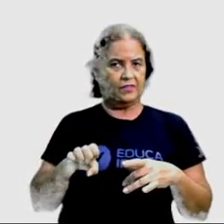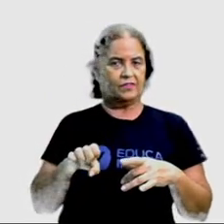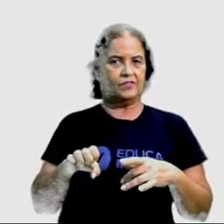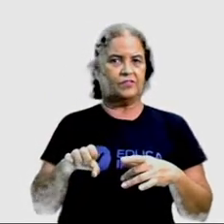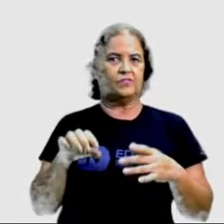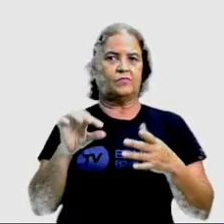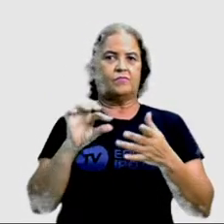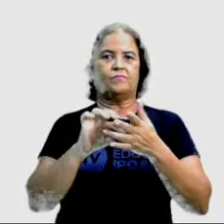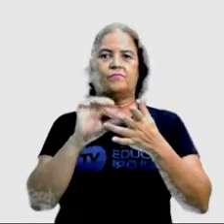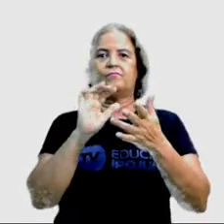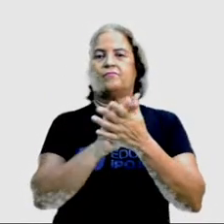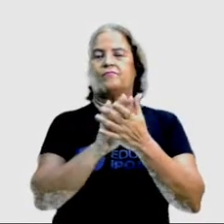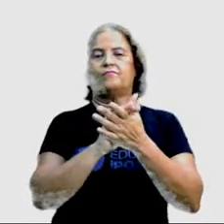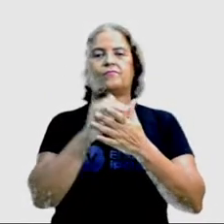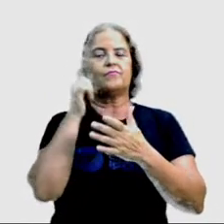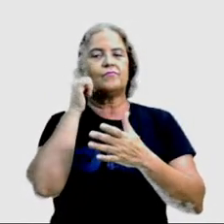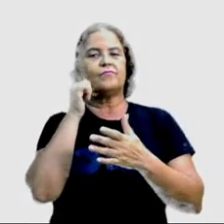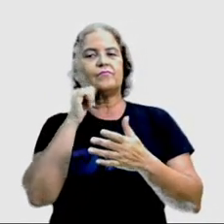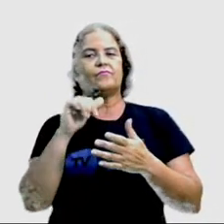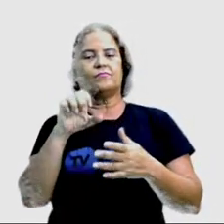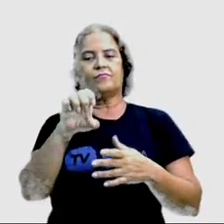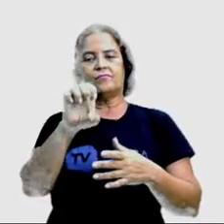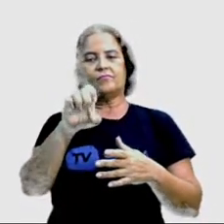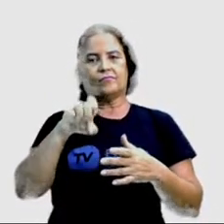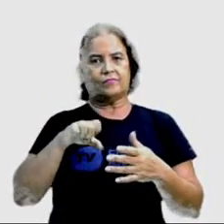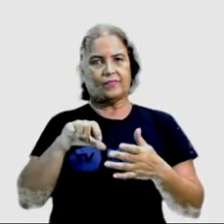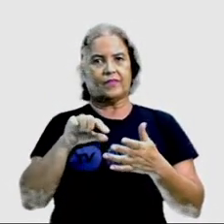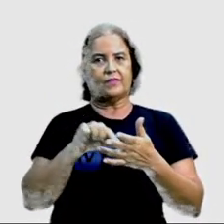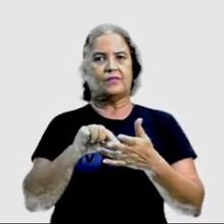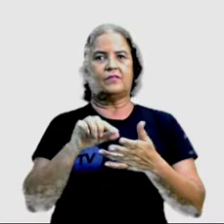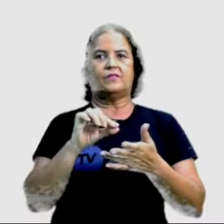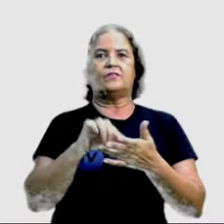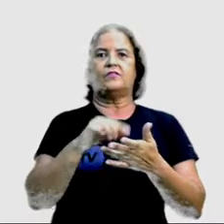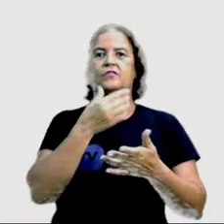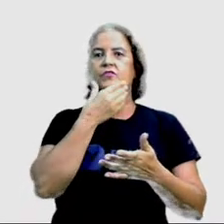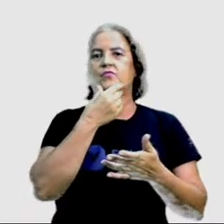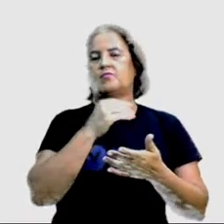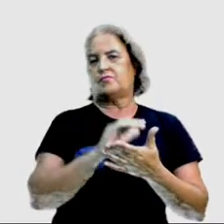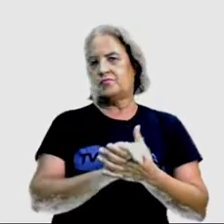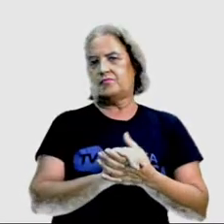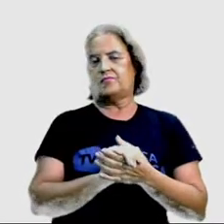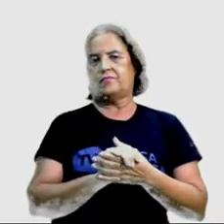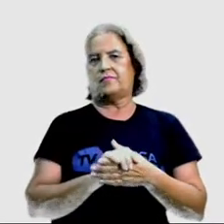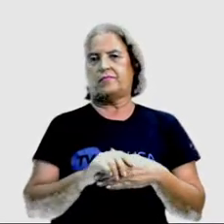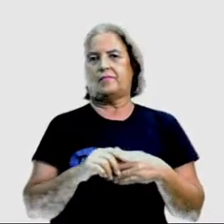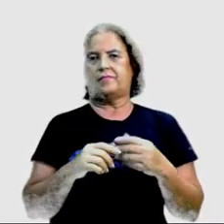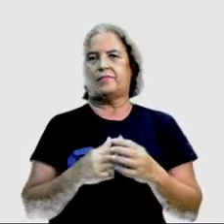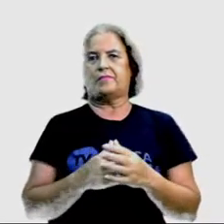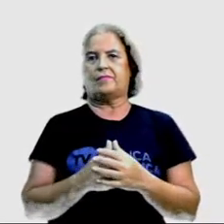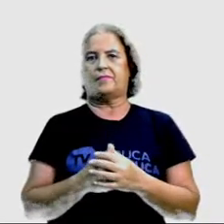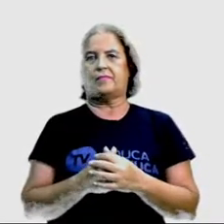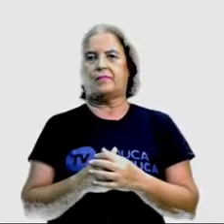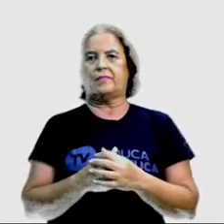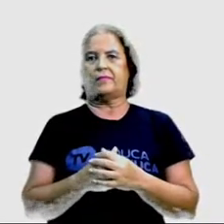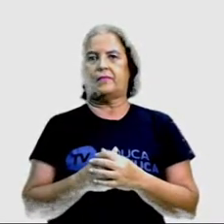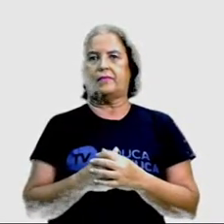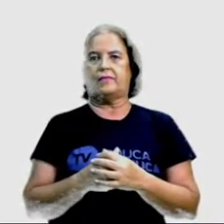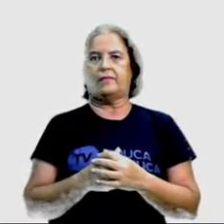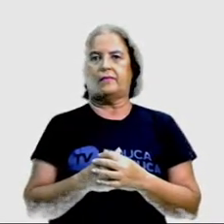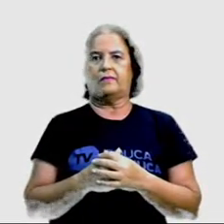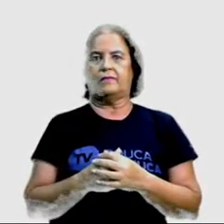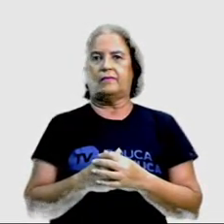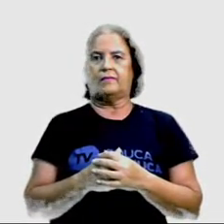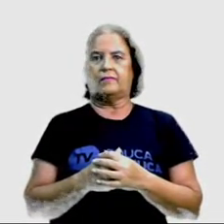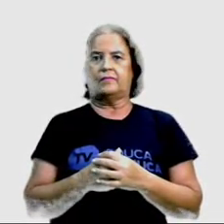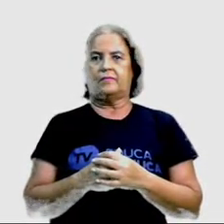for, que vai ser antes de, for, ok? Temos aqui o for